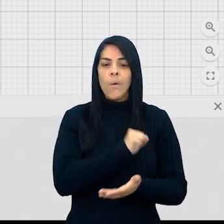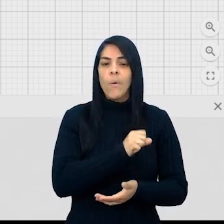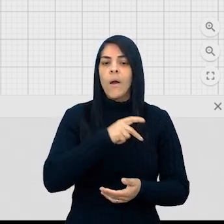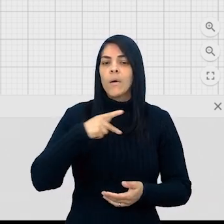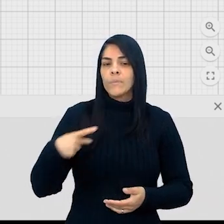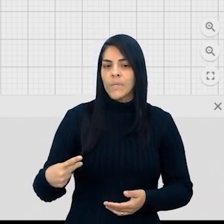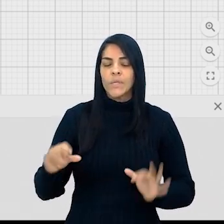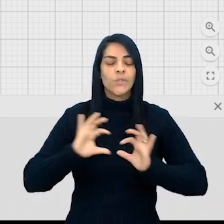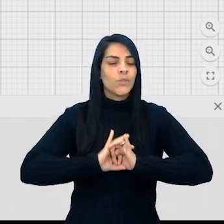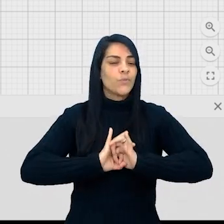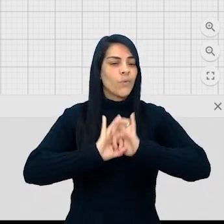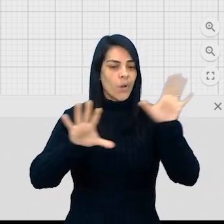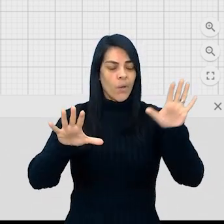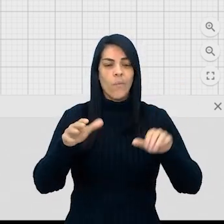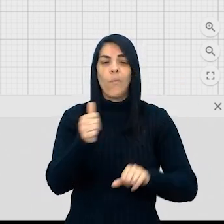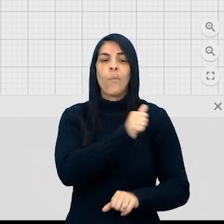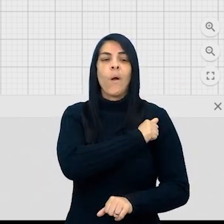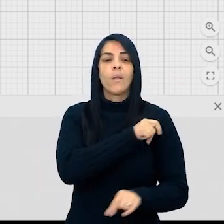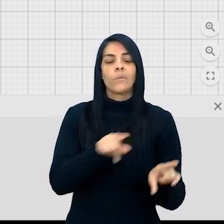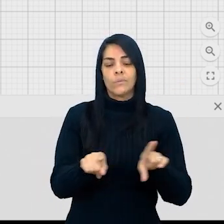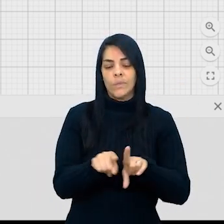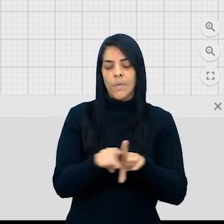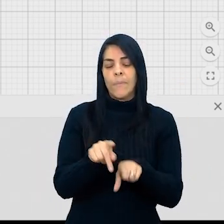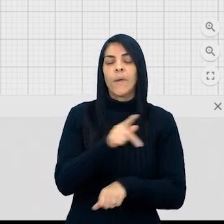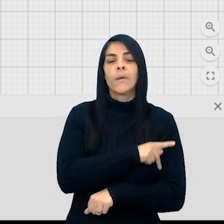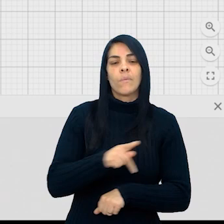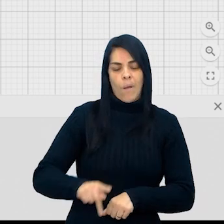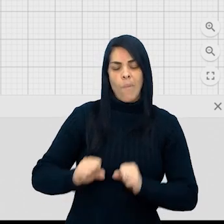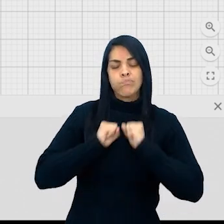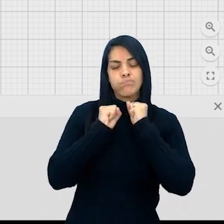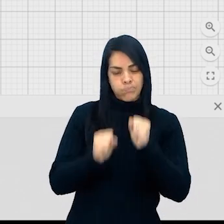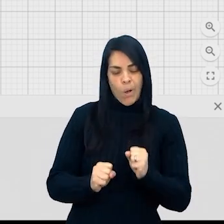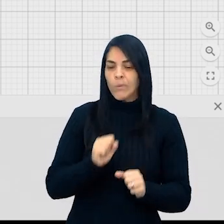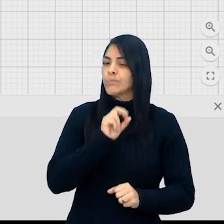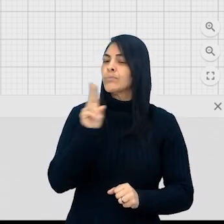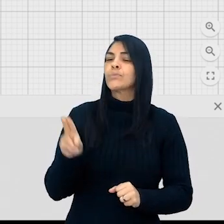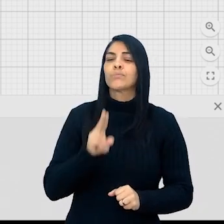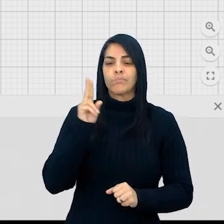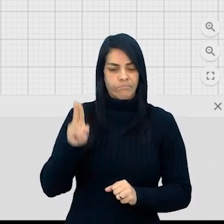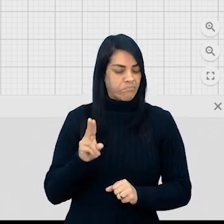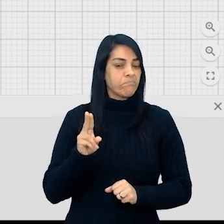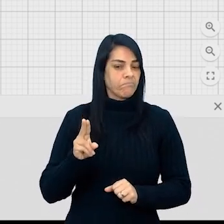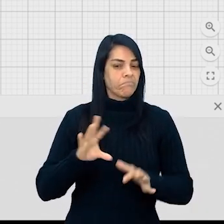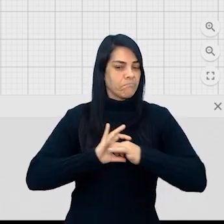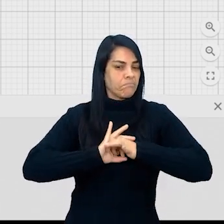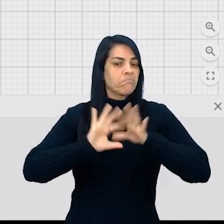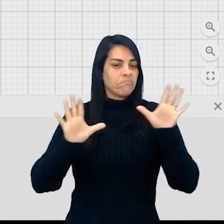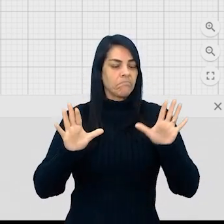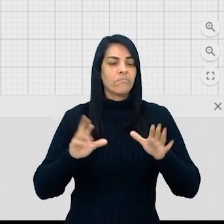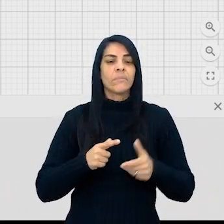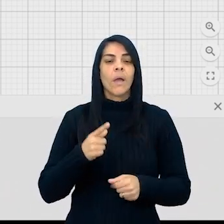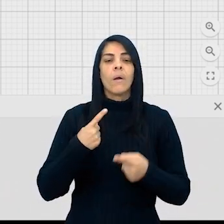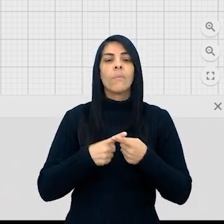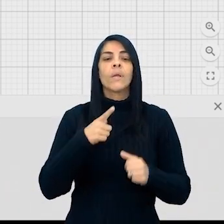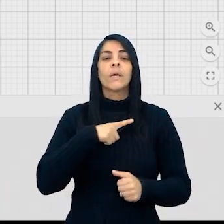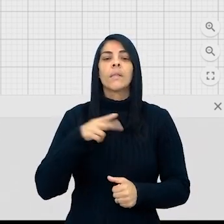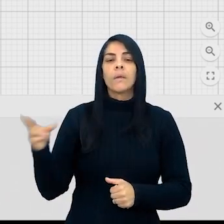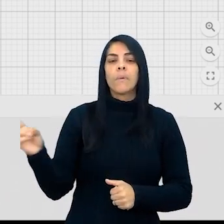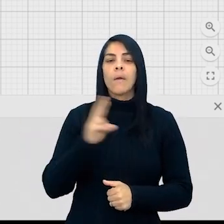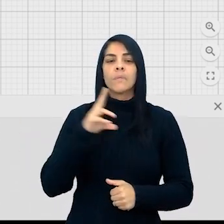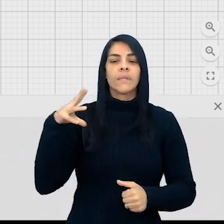livre que o estudante e o professor podem utilizar, né, de uma resposta rápida, né?